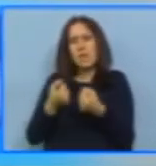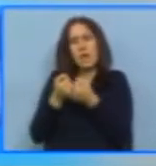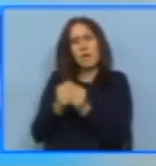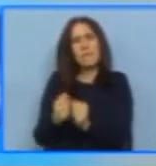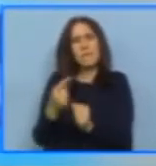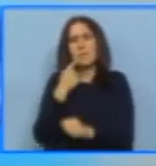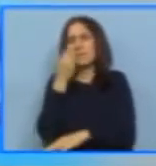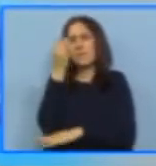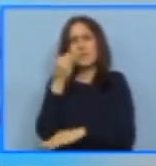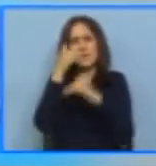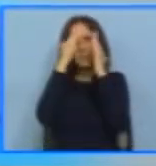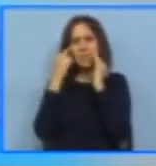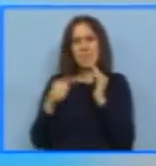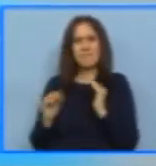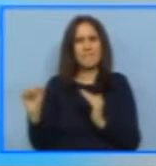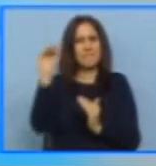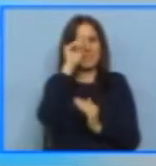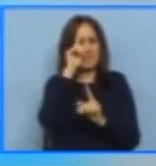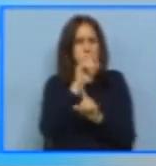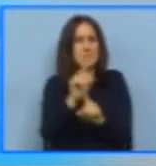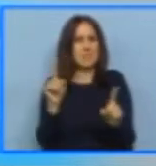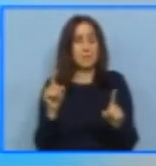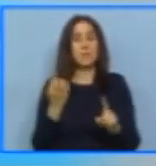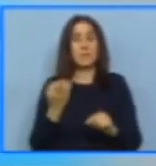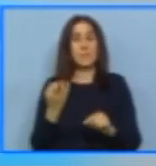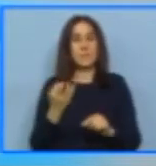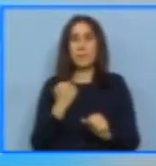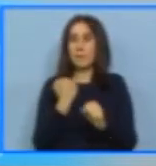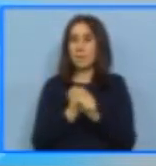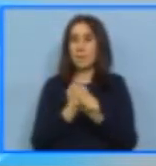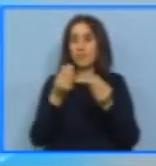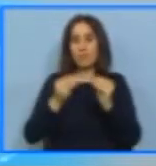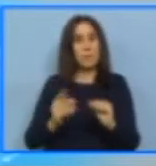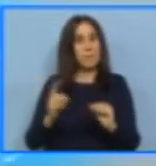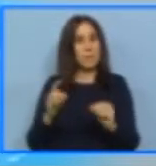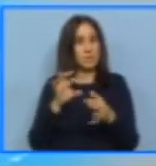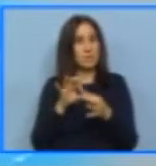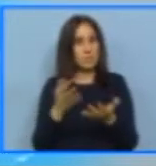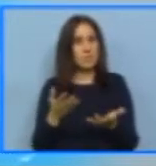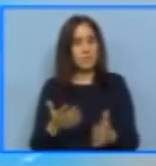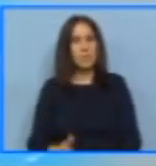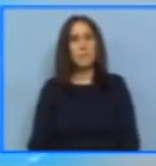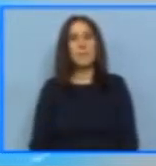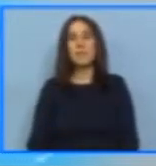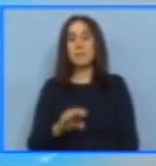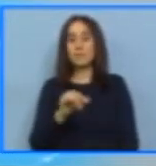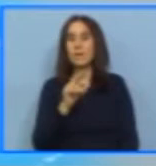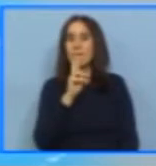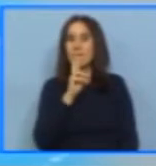Senhora de Fátima, algures em todo lado, como sabemos. De resto, há até imensos trabalhos sobre isso. E fazê-lo em